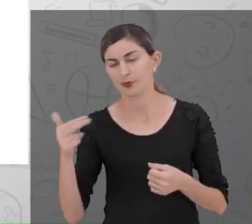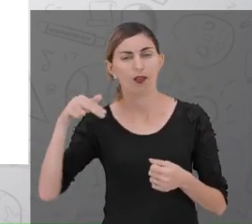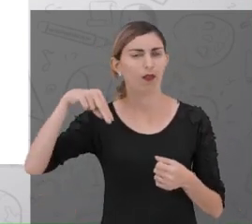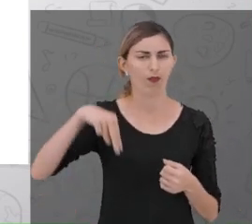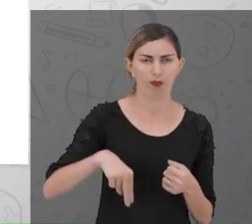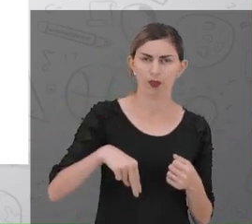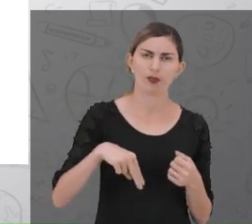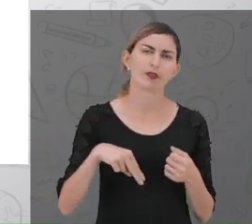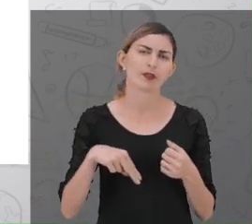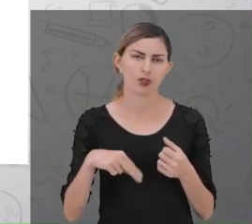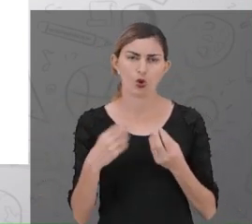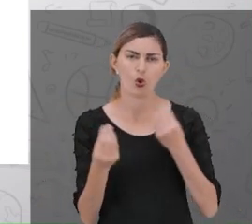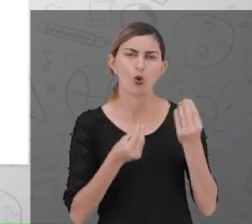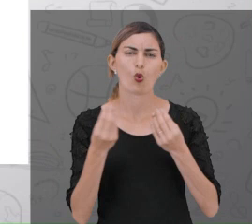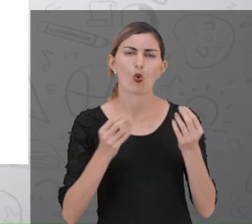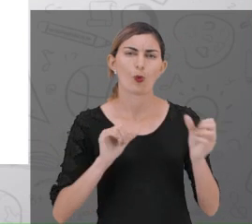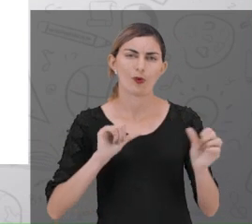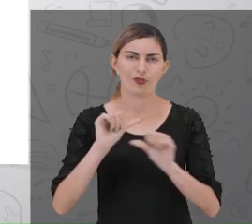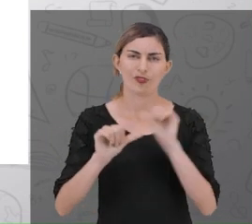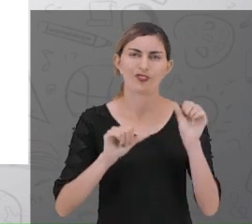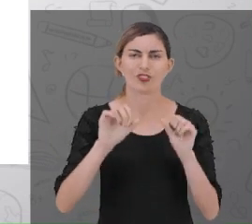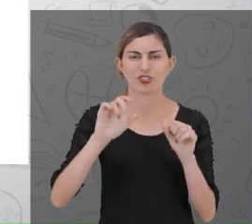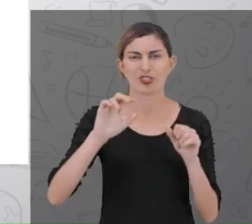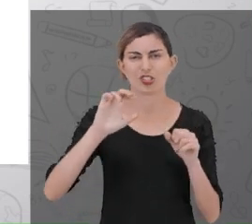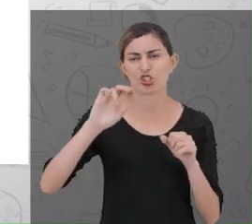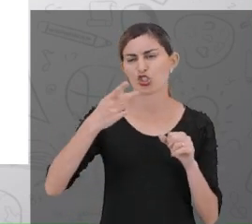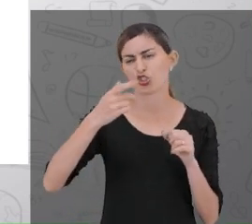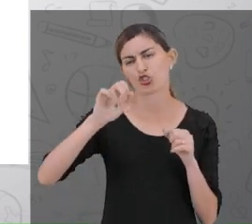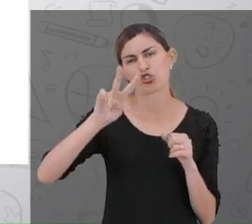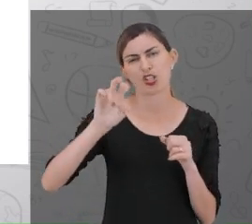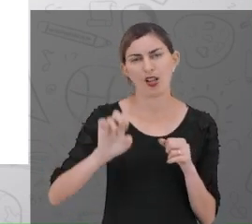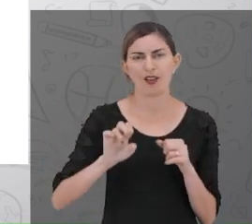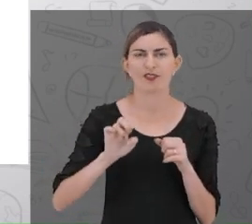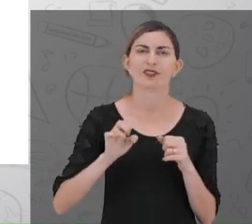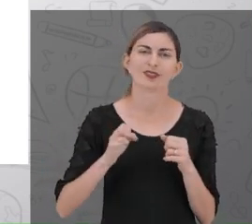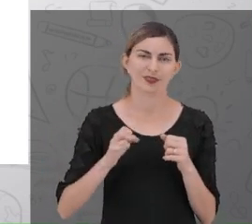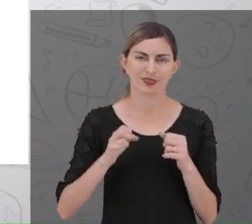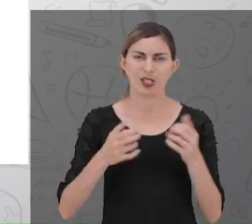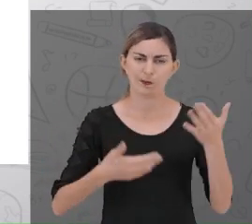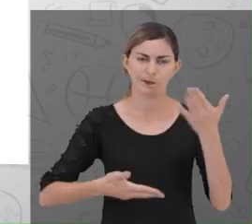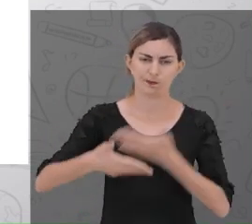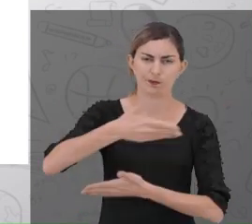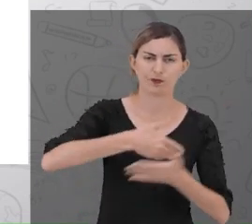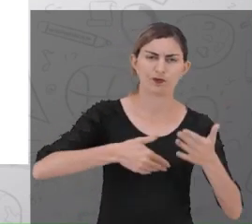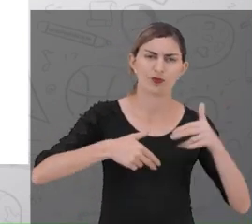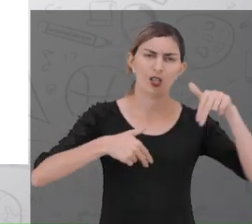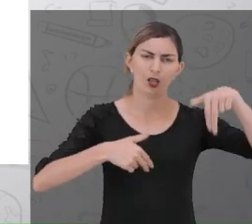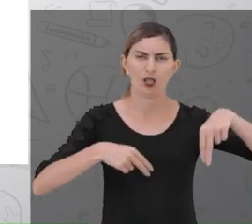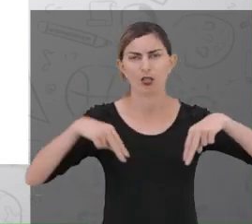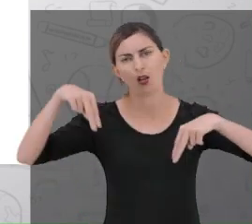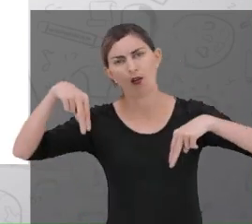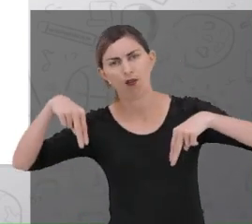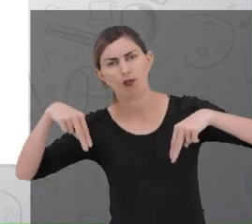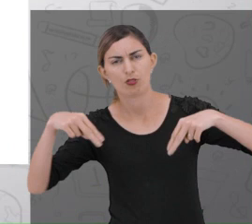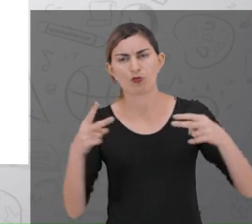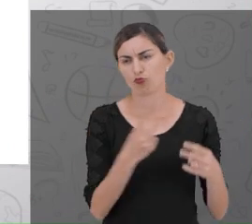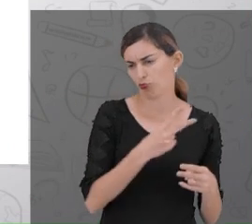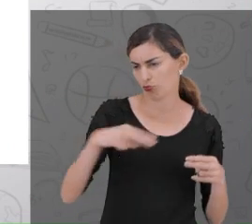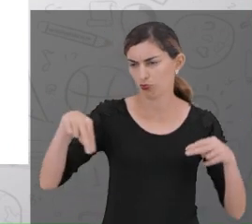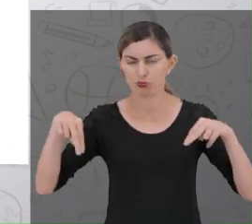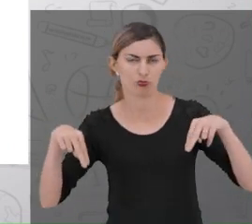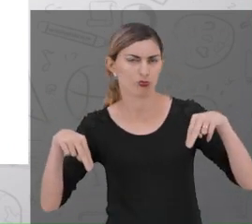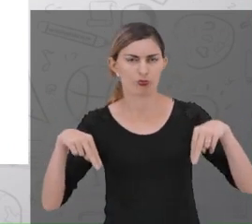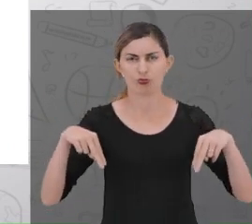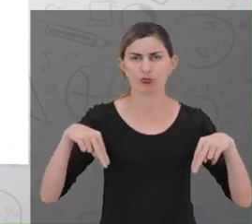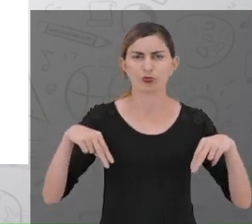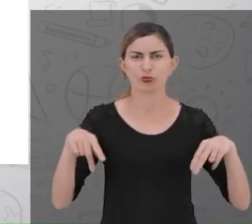vai para o lado N como chave estrangeira. No caso de um relacionamento de N para N,